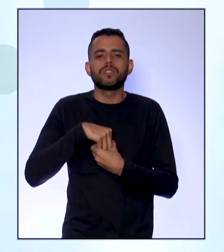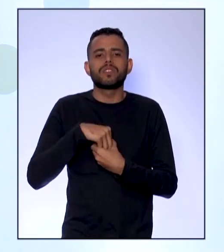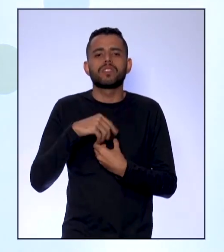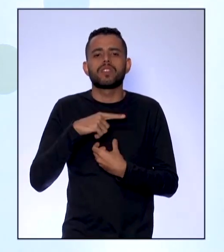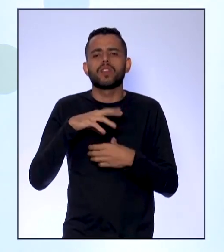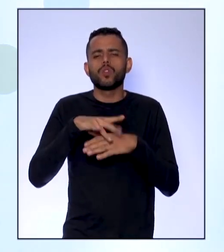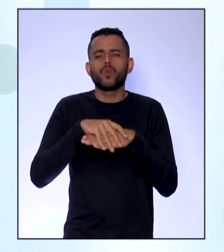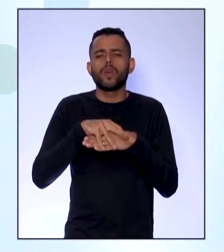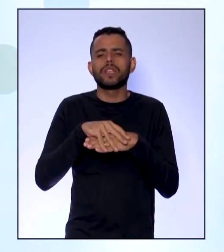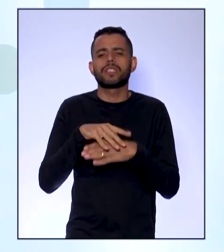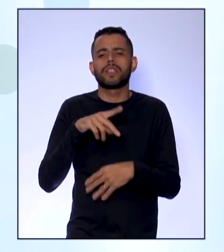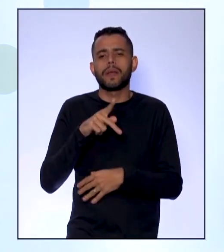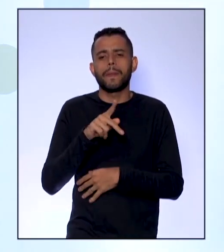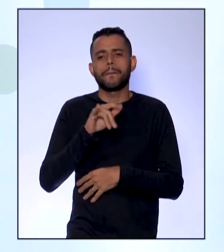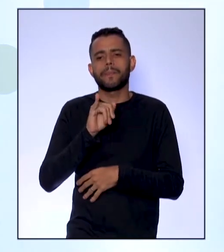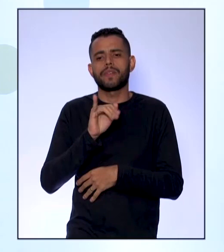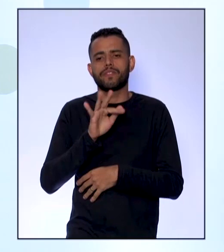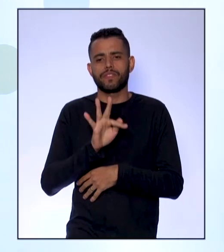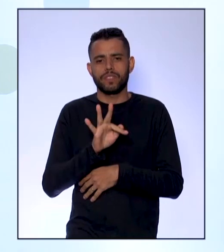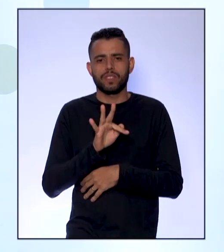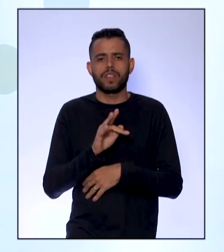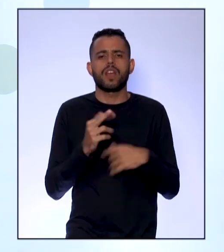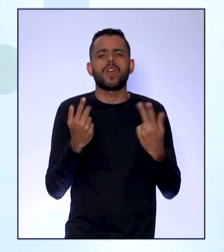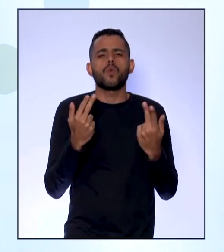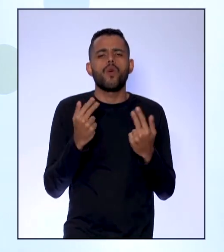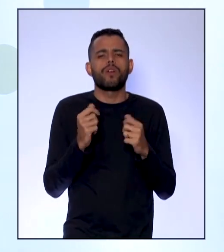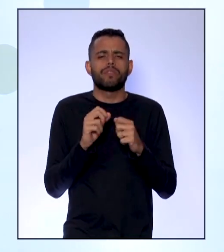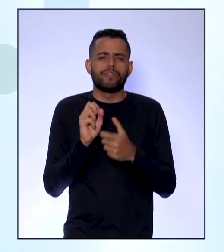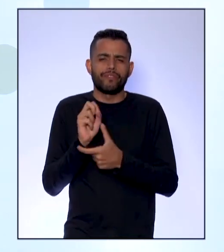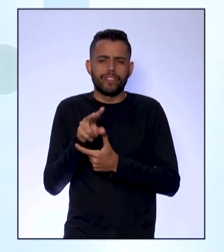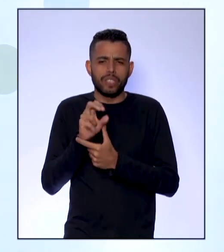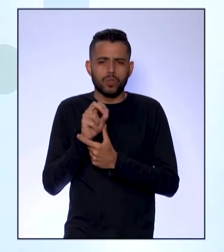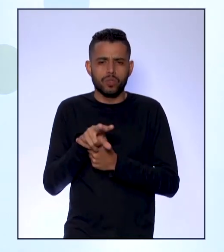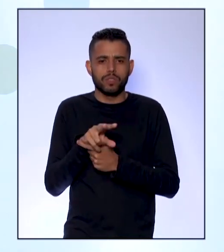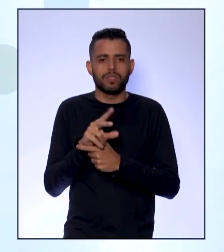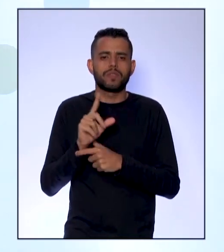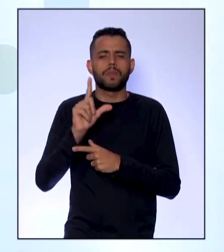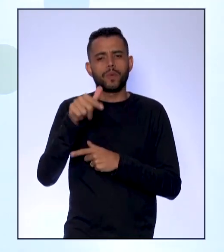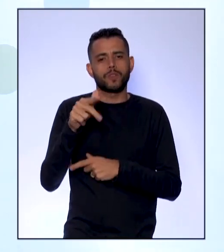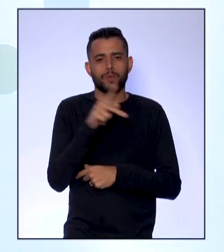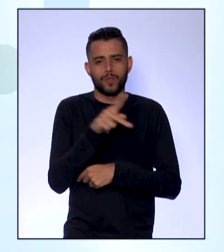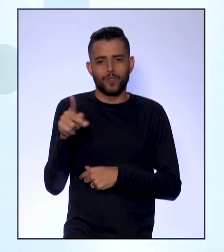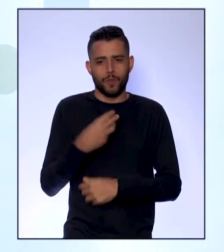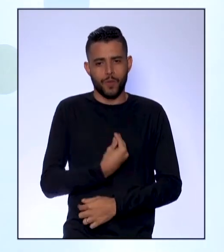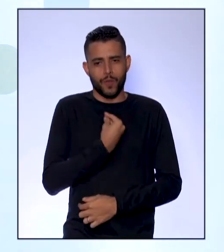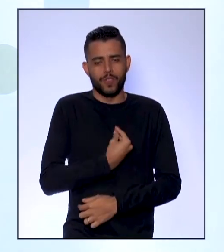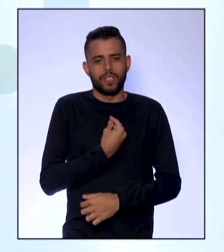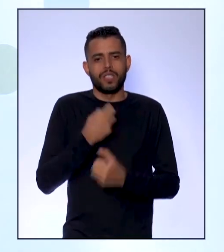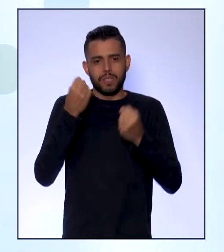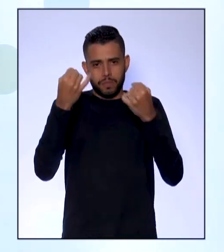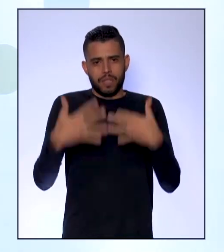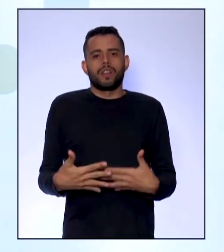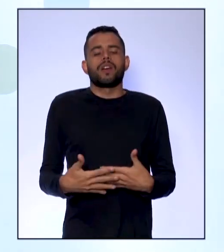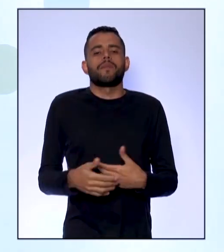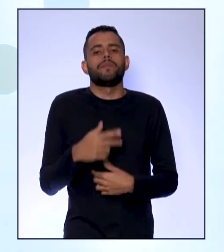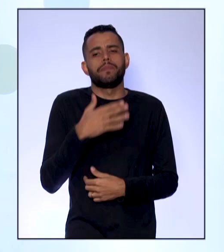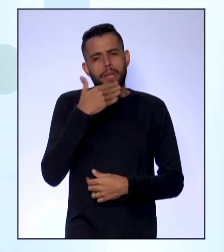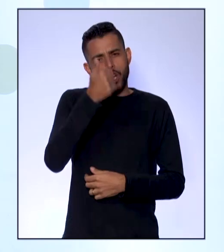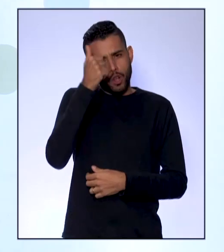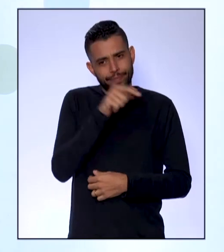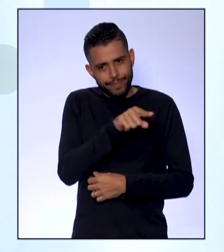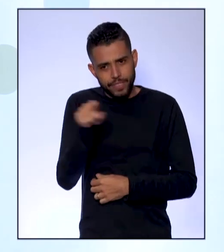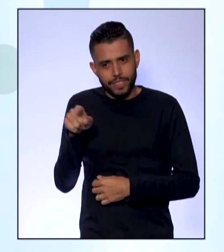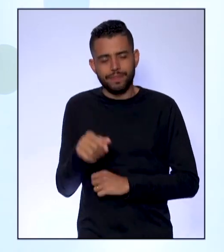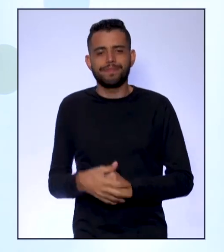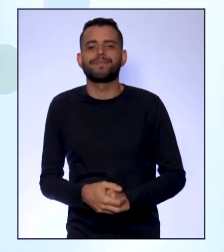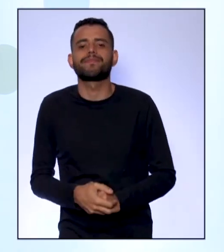chama de PIF. Na verdade, é o mesmo tipo de vírus, mas aí melhor pedir para o professor de biologia explicar melhor para vocês. Mas o que acontece? Ele não